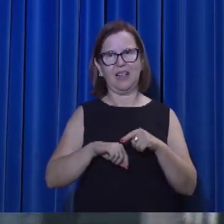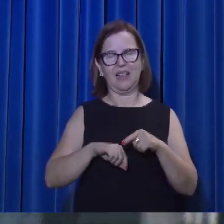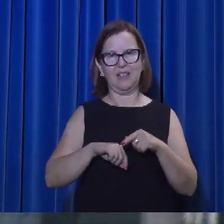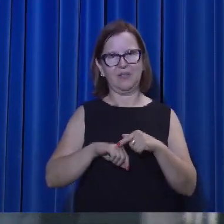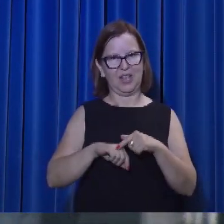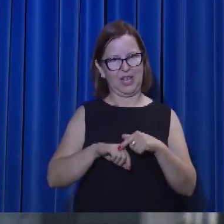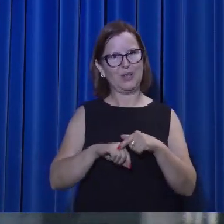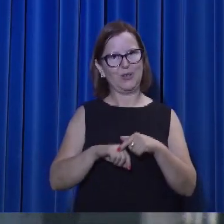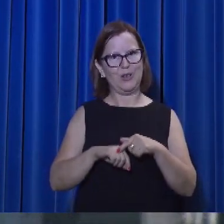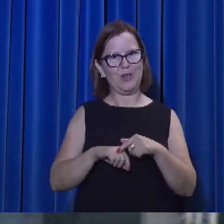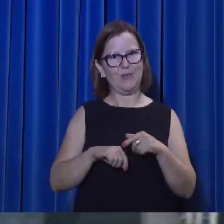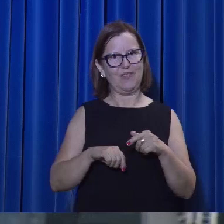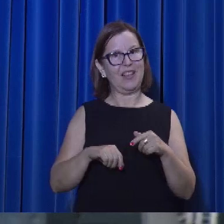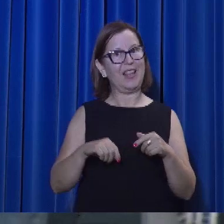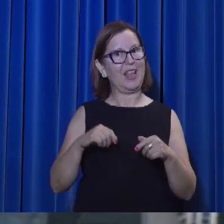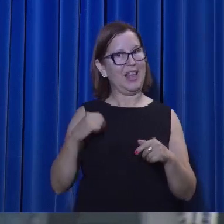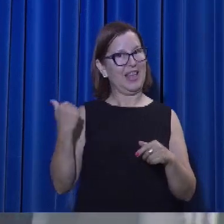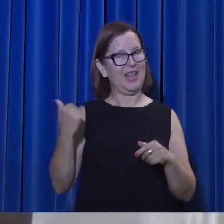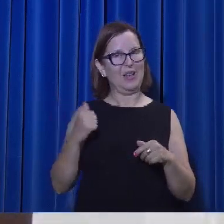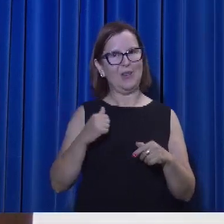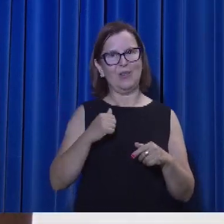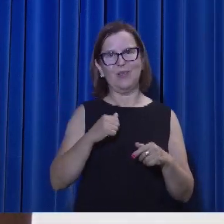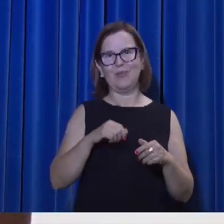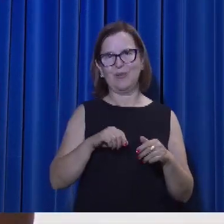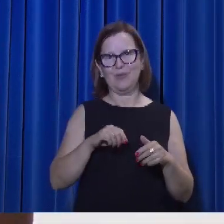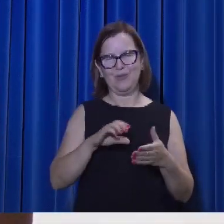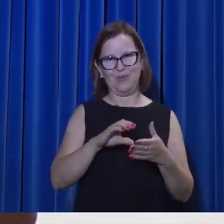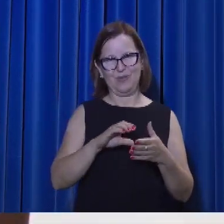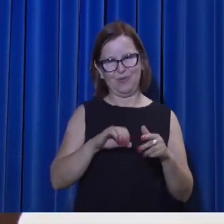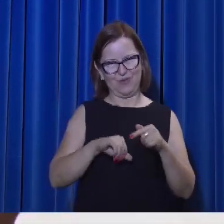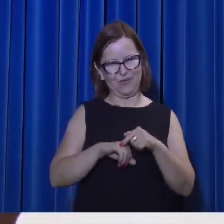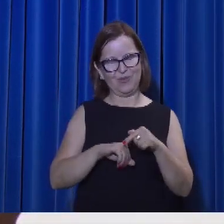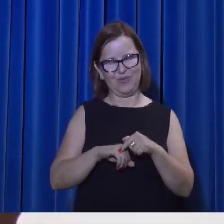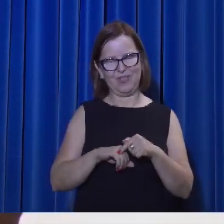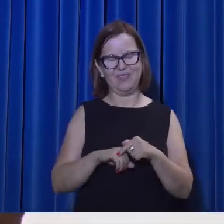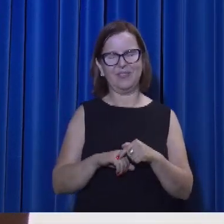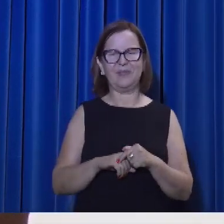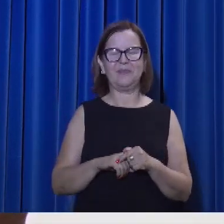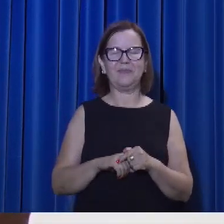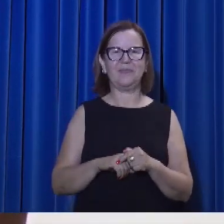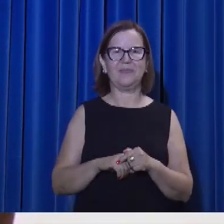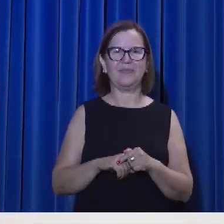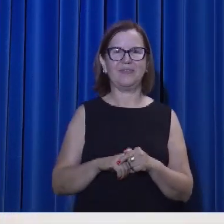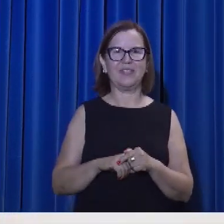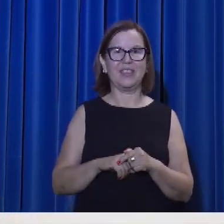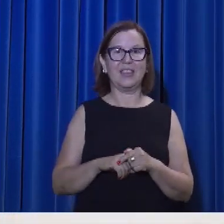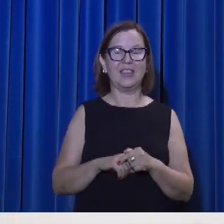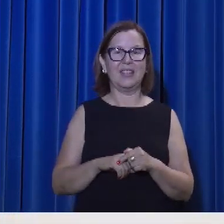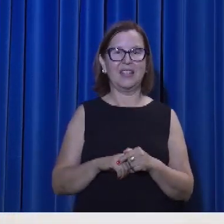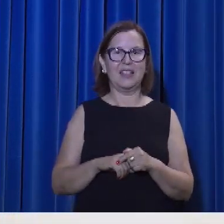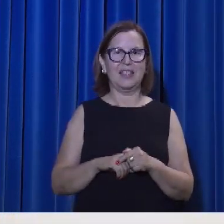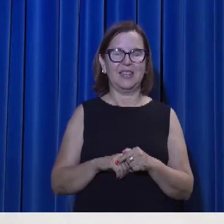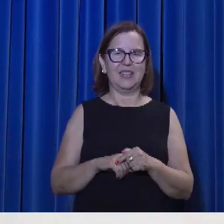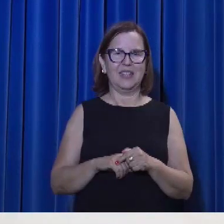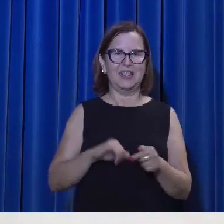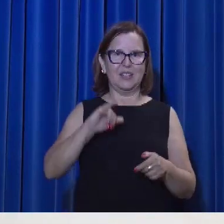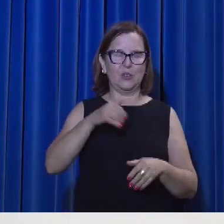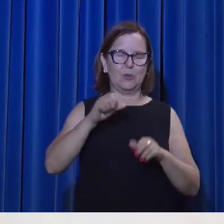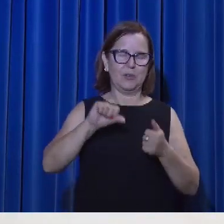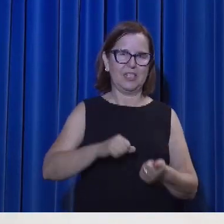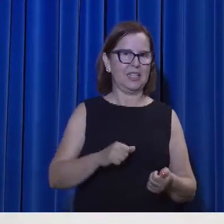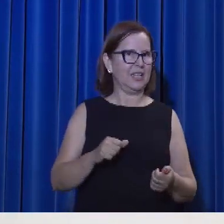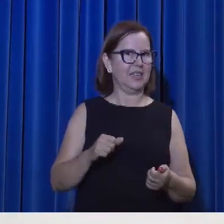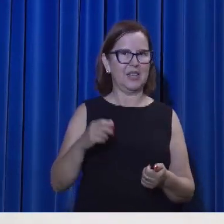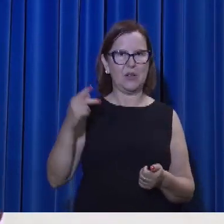Convém que ele cresça e eu diminua. Porque ele não era a luz, mas veio para que testificasse acerca da